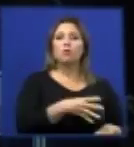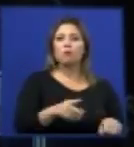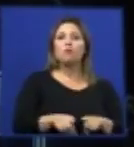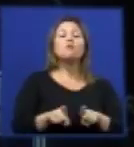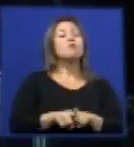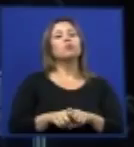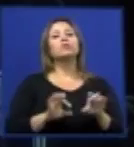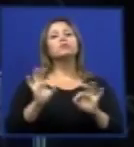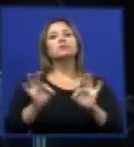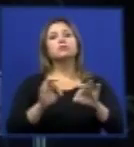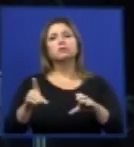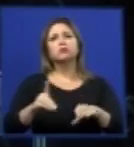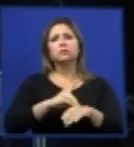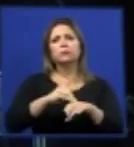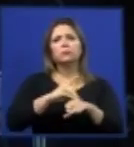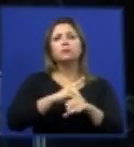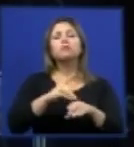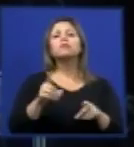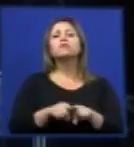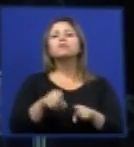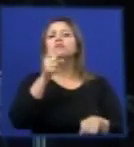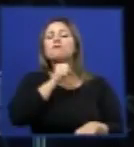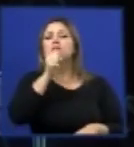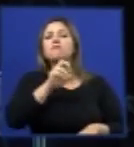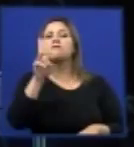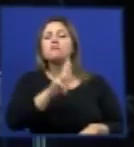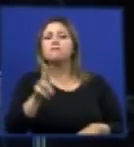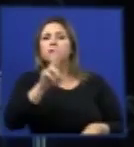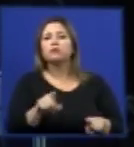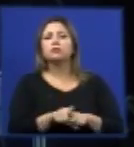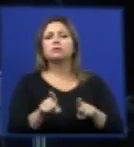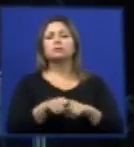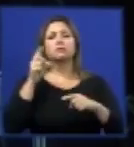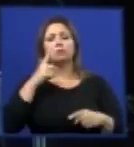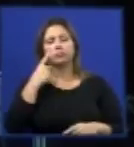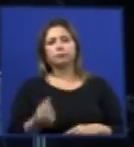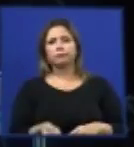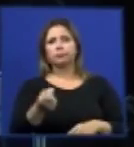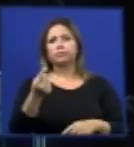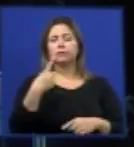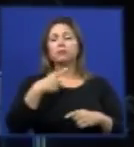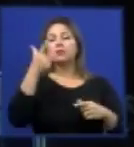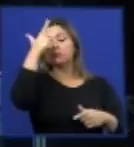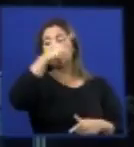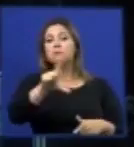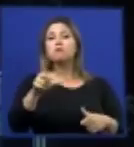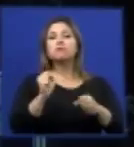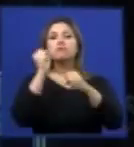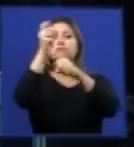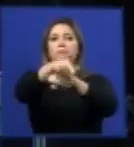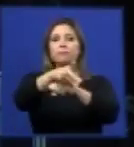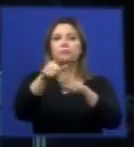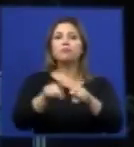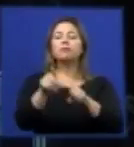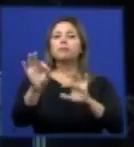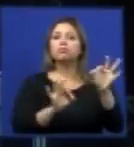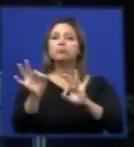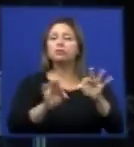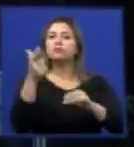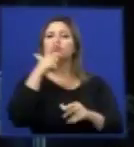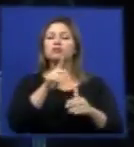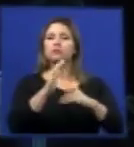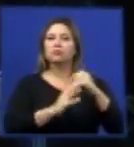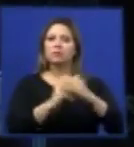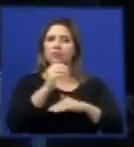nacionais ele permite a concorrência desleal com efeito visível no nível de emprego na utilização da capacidade instalada e na